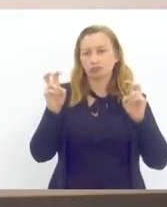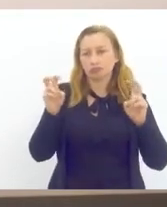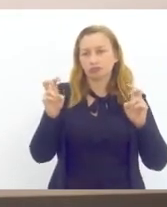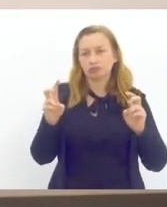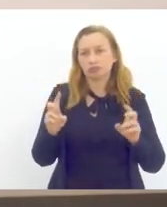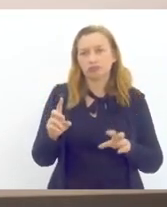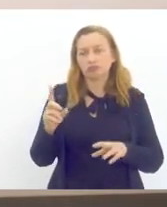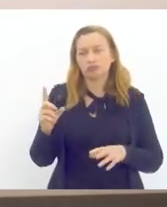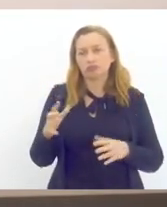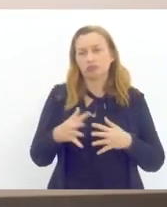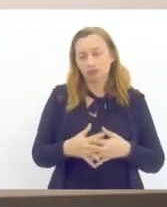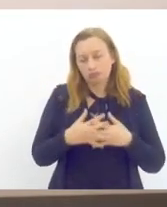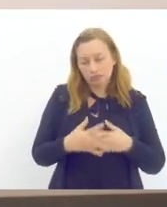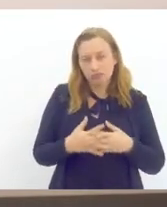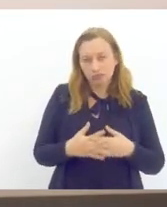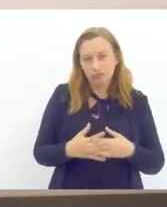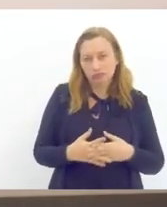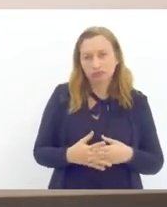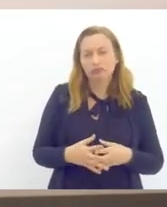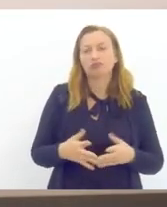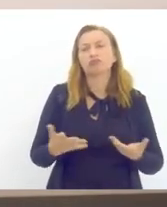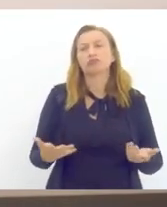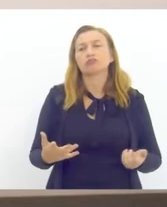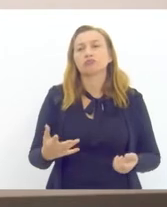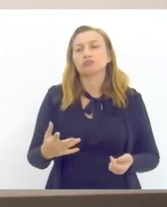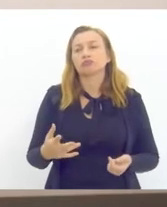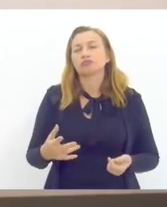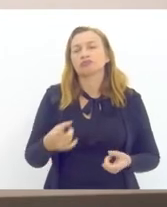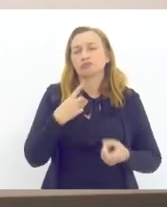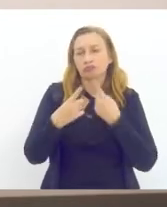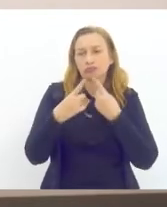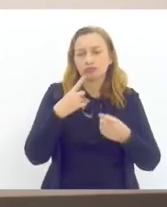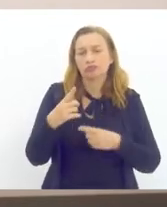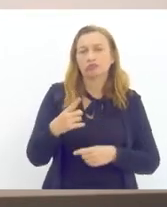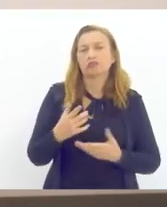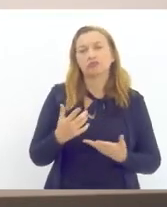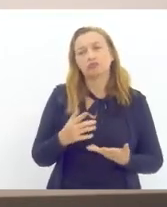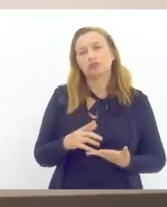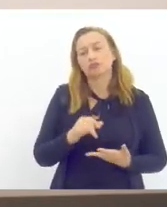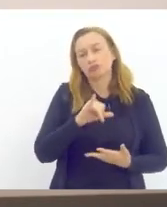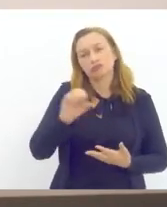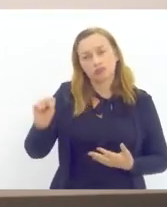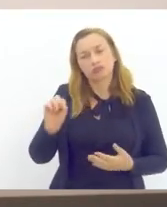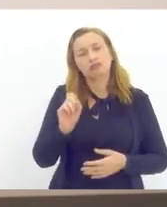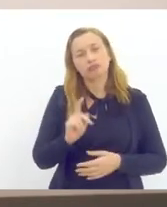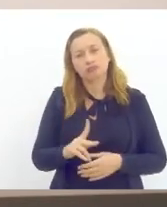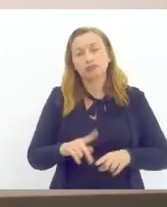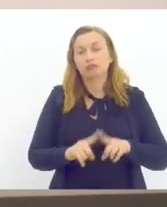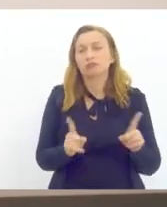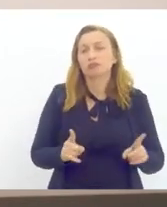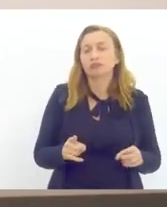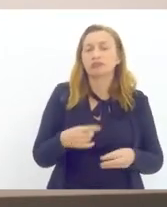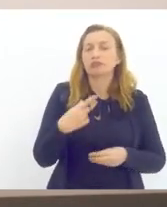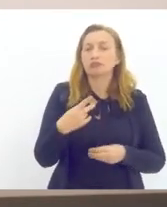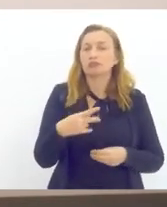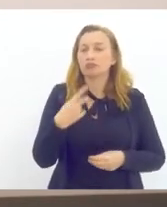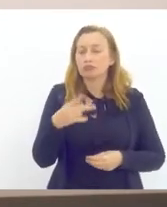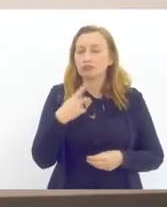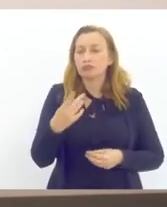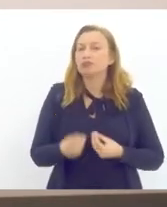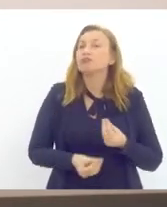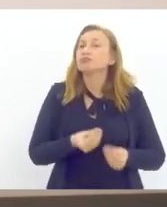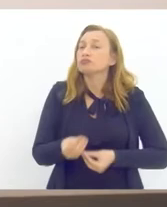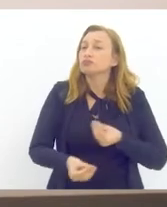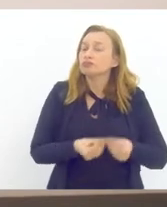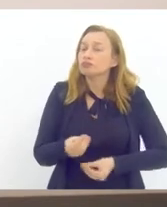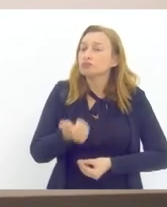discussão. Tem a ver com o ICMS, tudo tem a ver com o ICMS, mas polui, porque essa matéria, especificamente, é para tratar de como fazer, né,